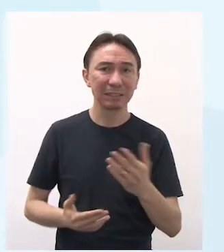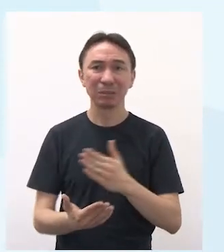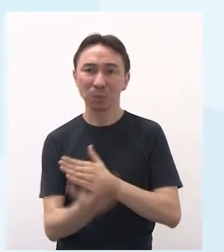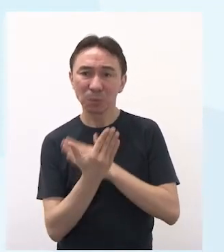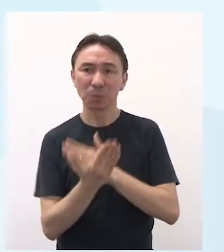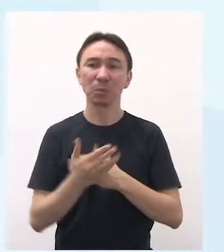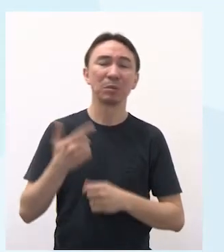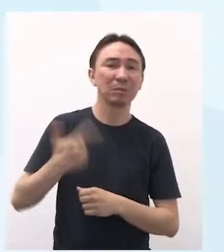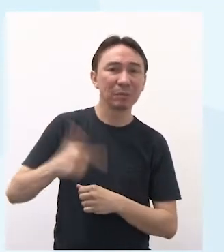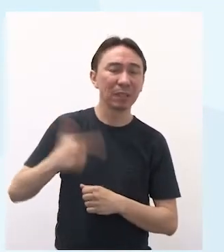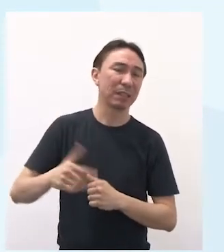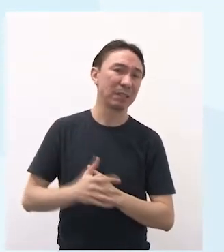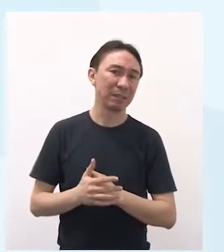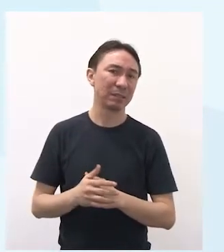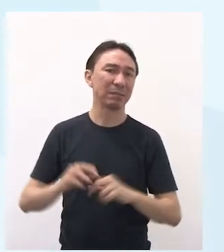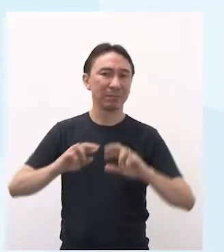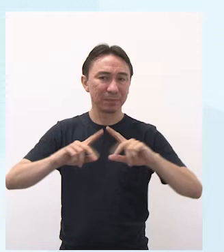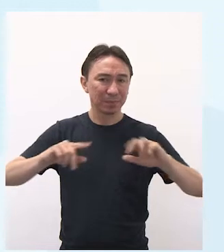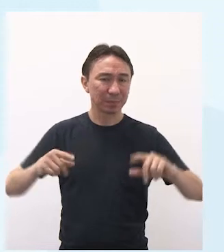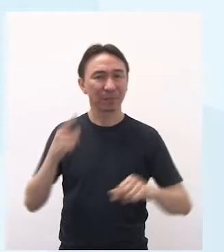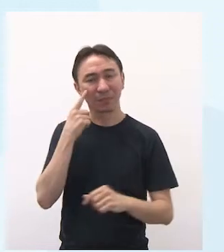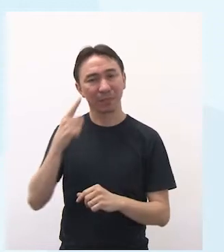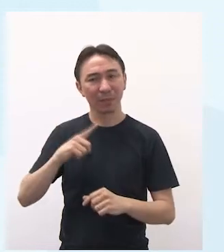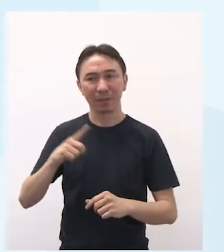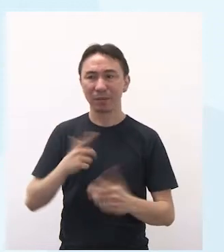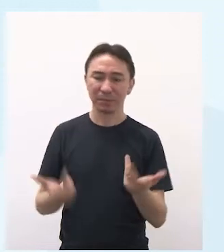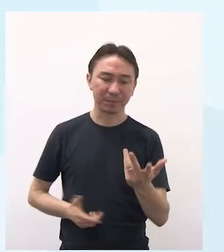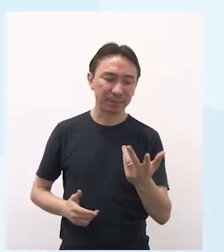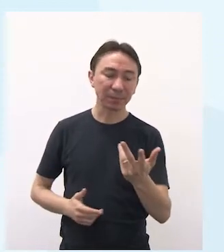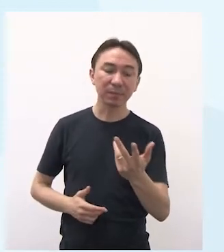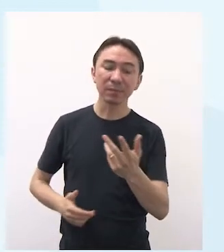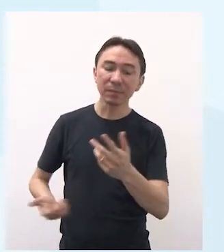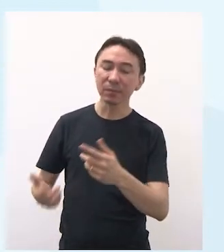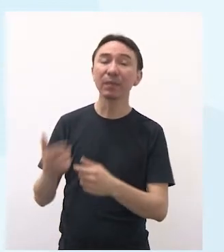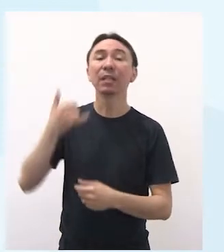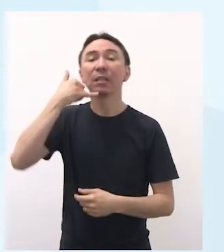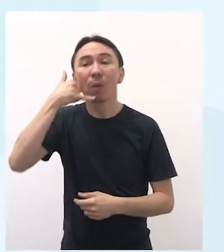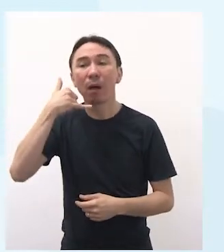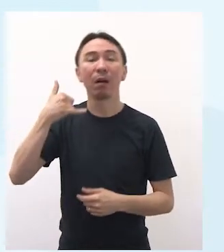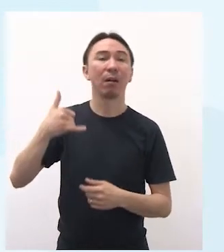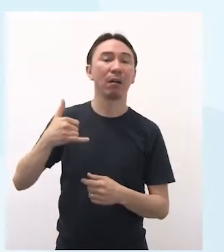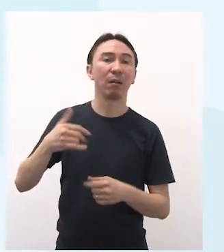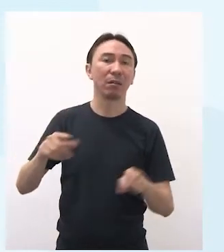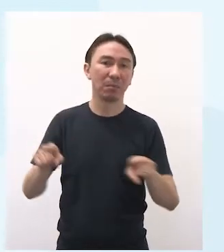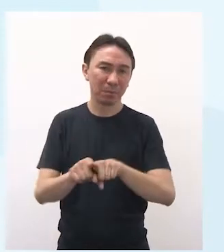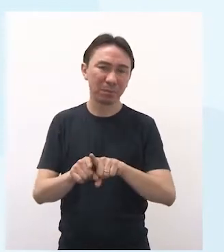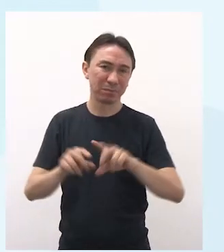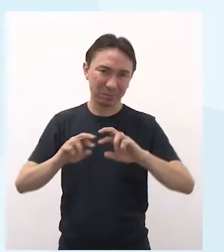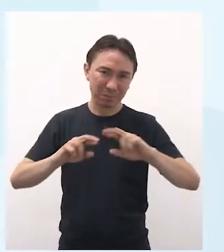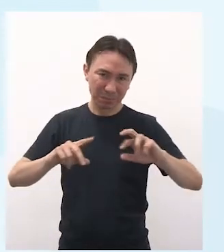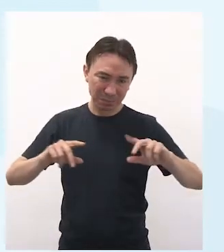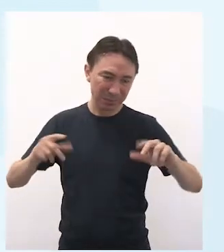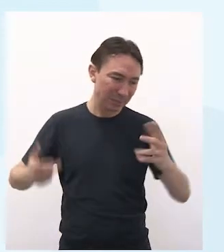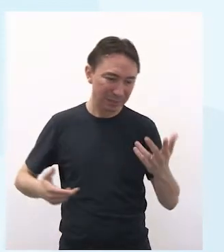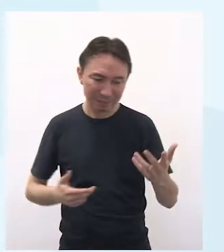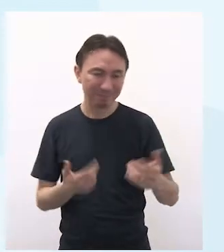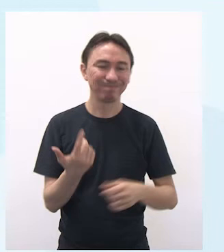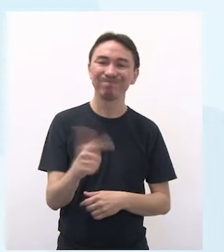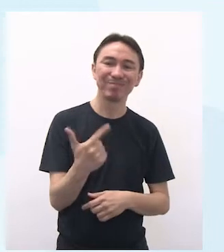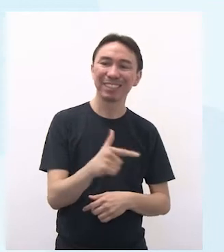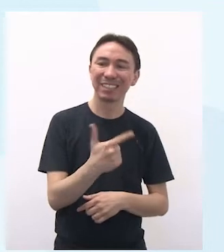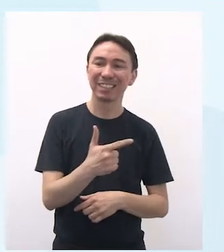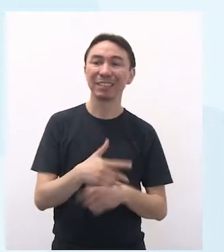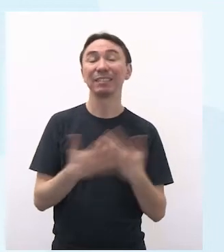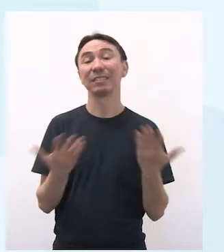de celulares e de outros equipamentos para acompanhar. Mesmo assim, nós temos